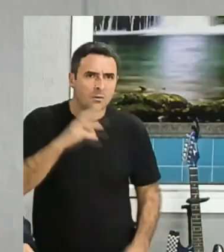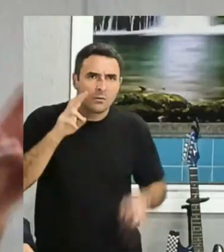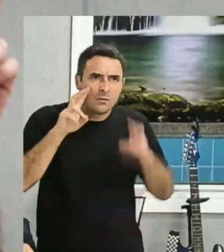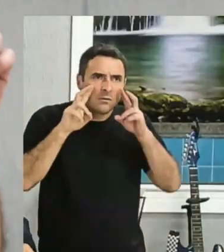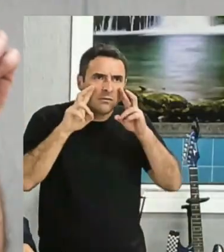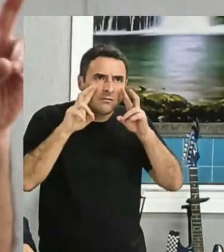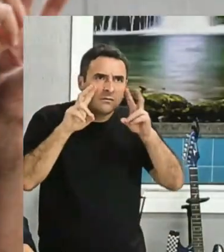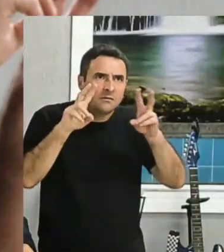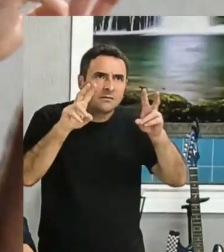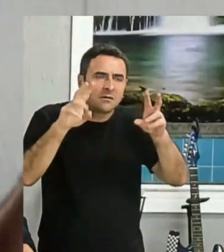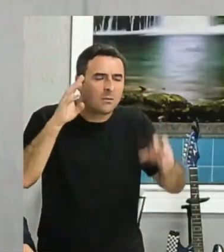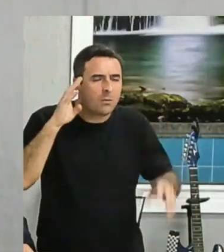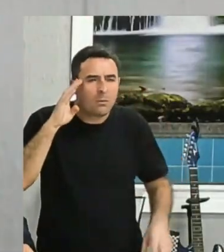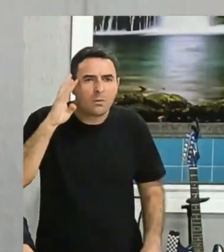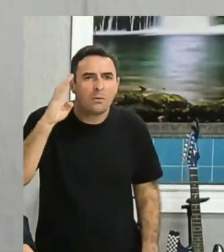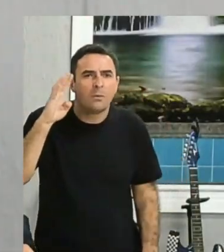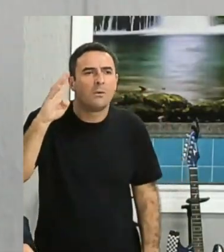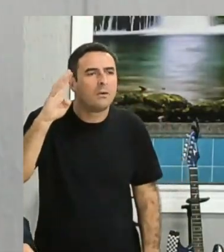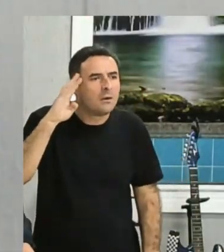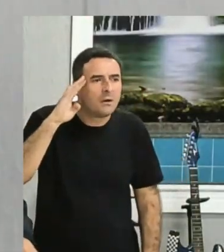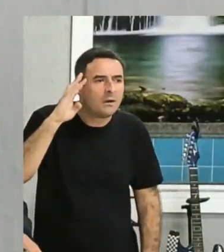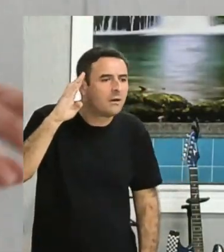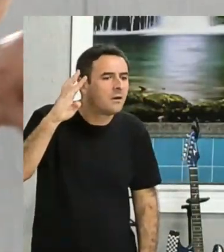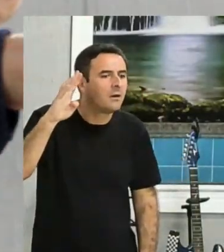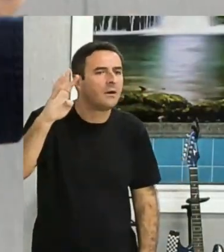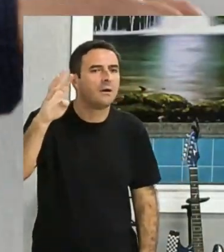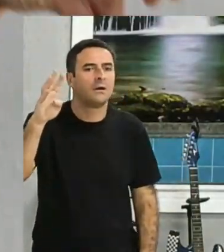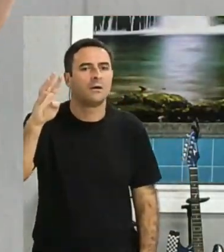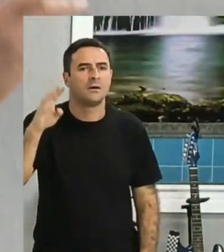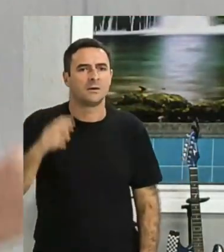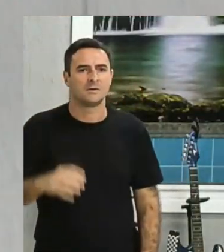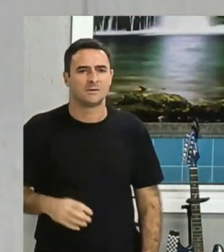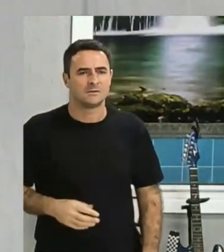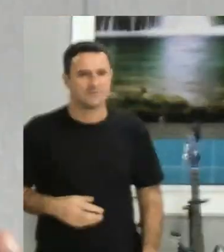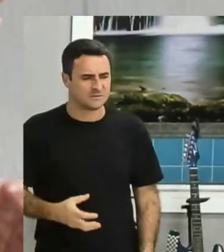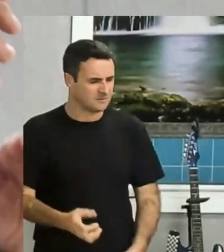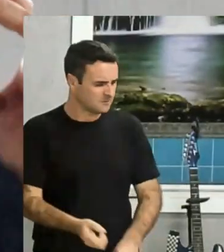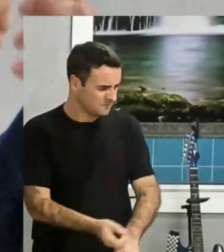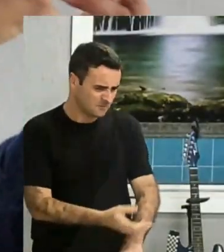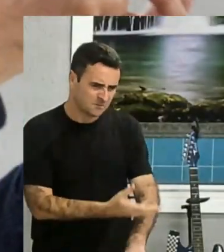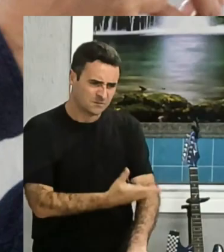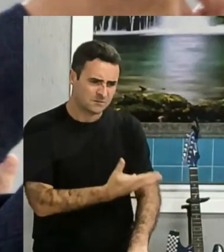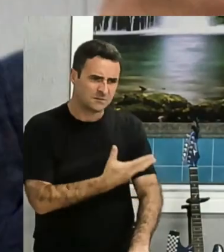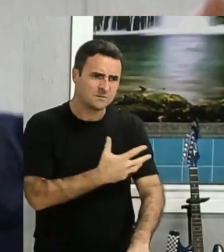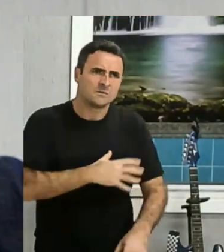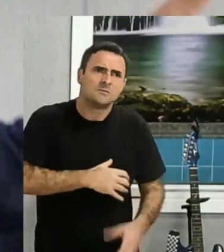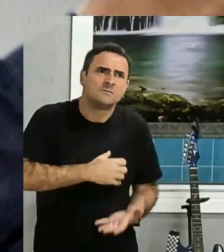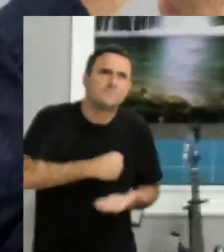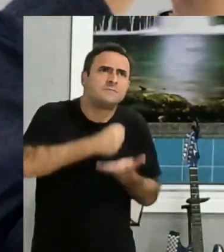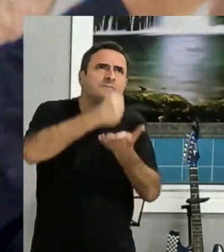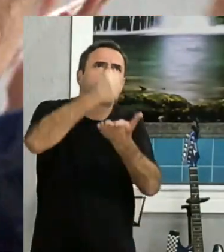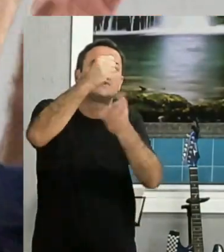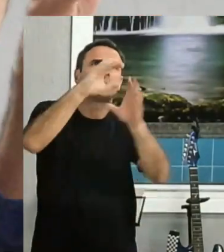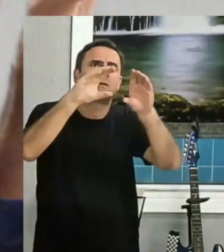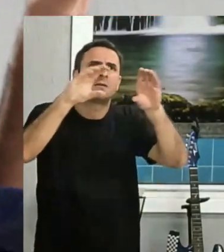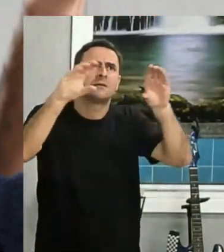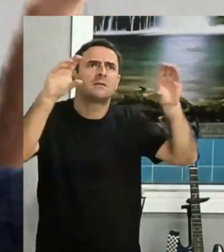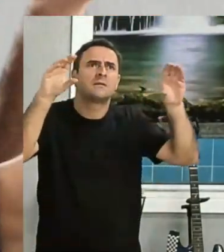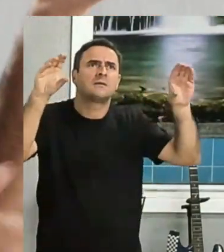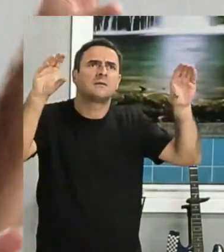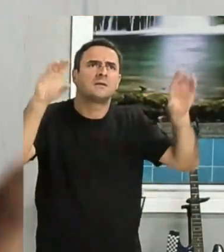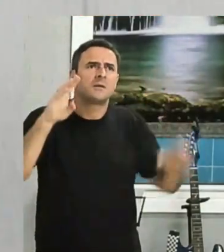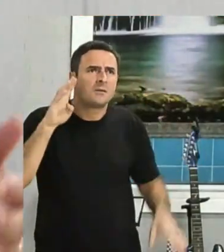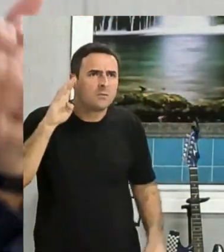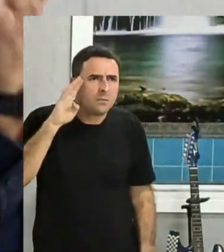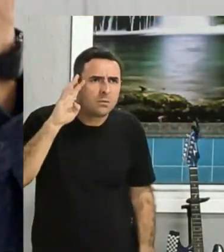uma visão. João teve os sentidos arrebatados para ter uma